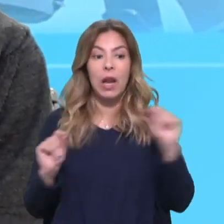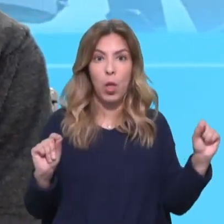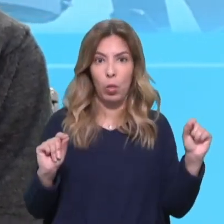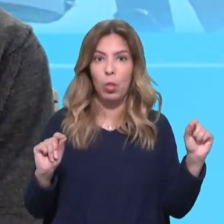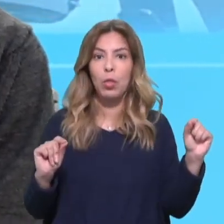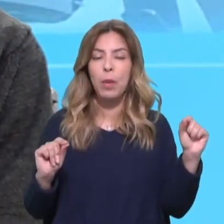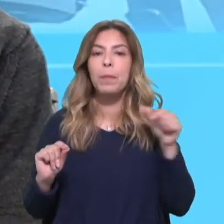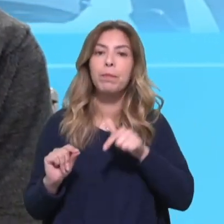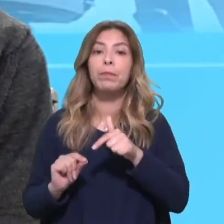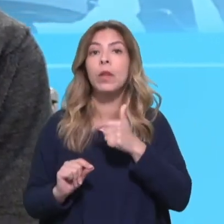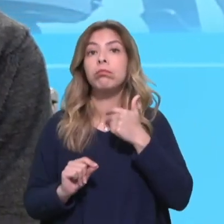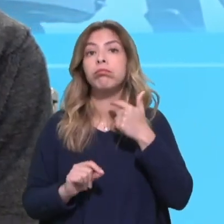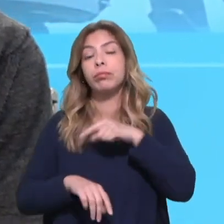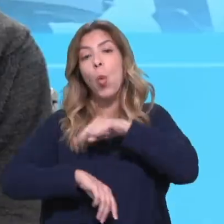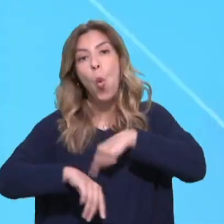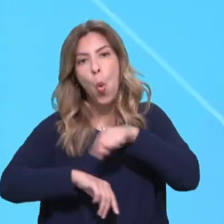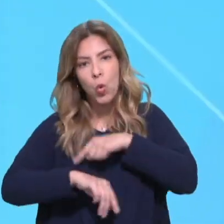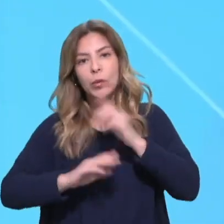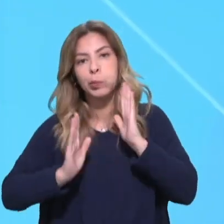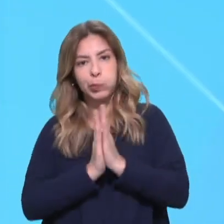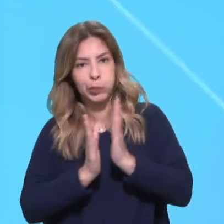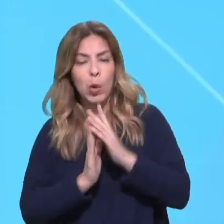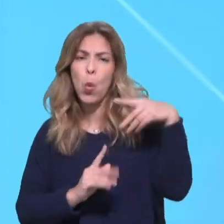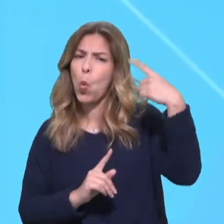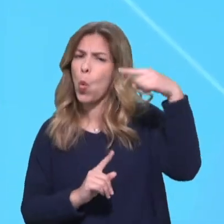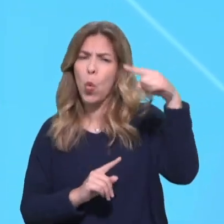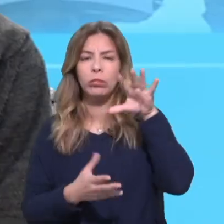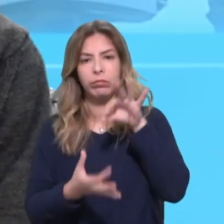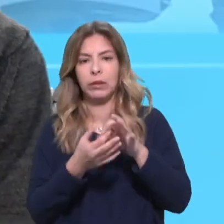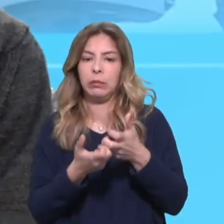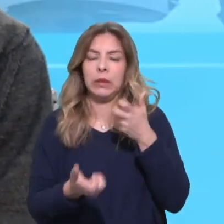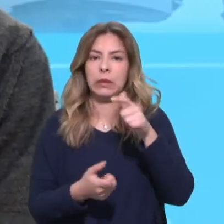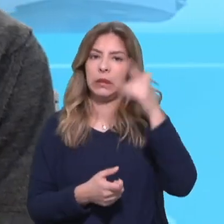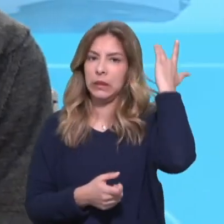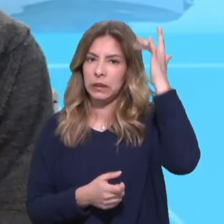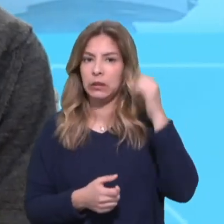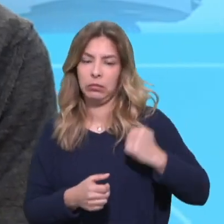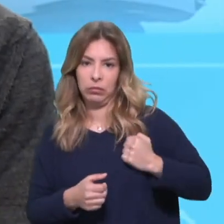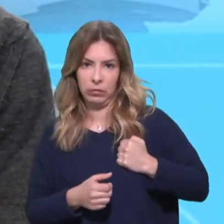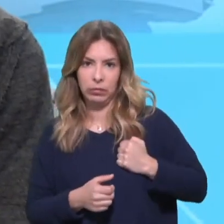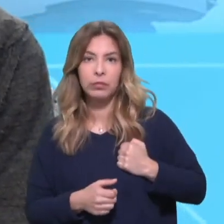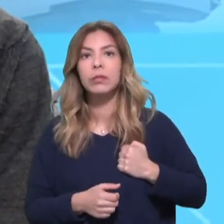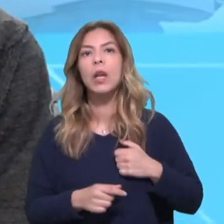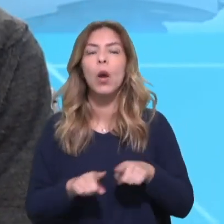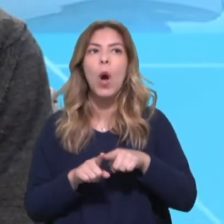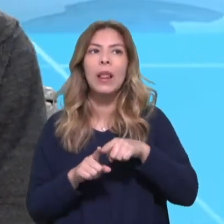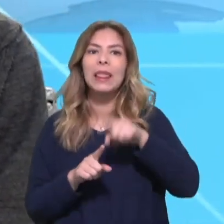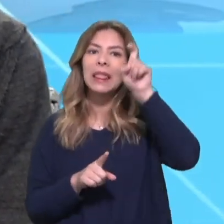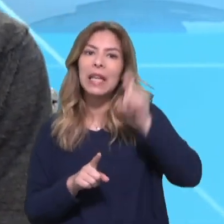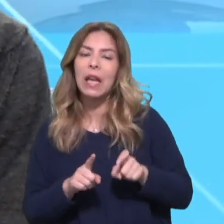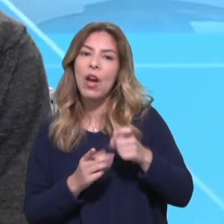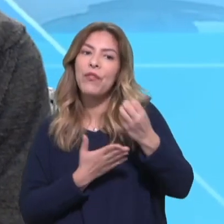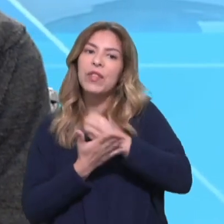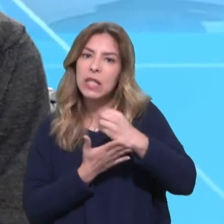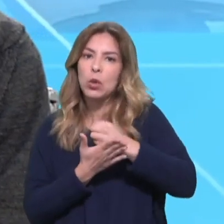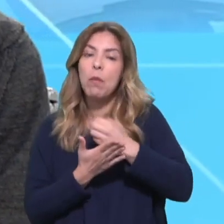a celebração da liturgia das horas. E é o único elemento litúrgico do Sábado Santo. É como que um dia quase vazio, mas não